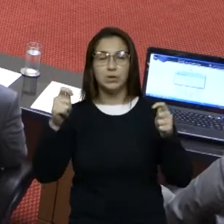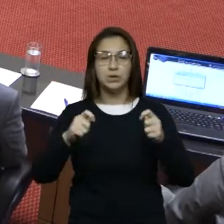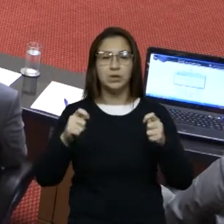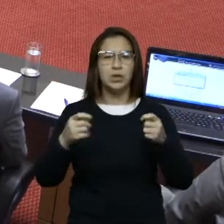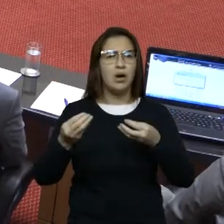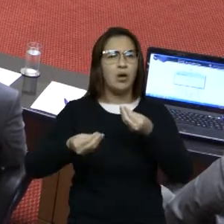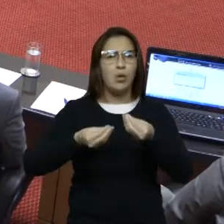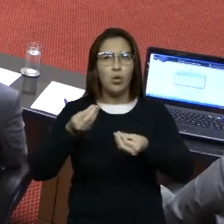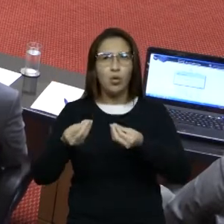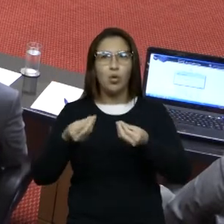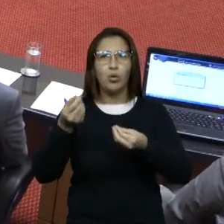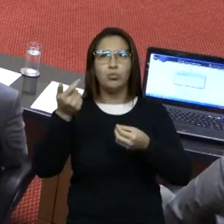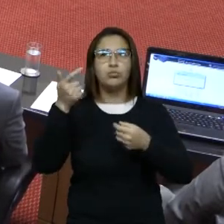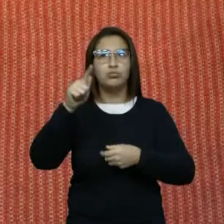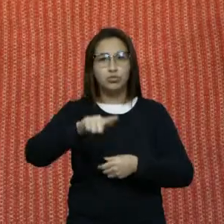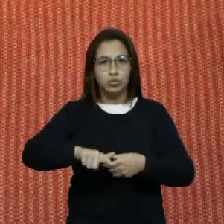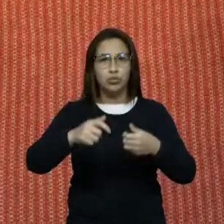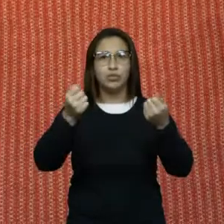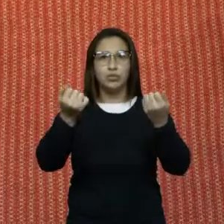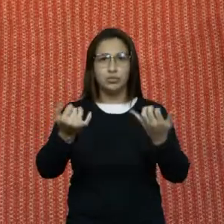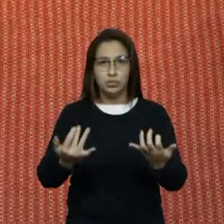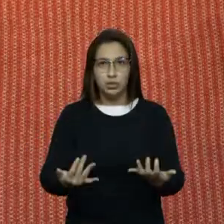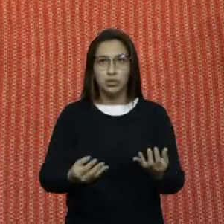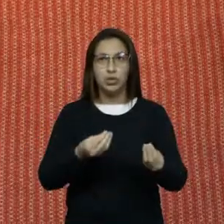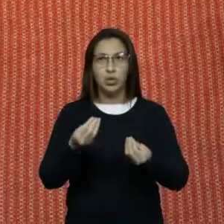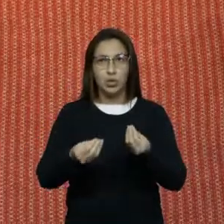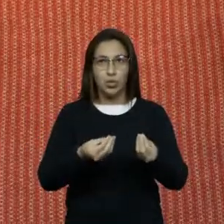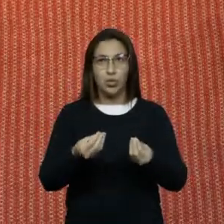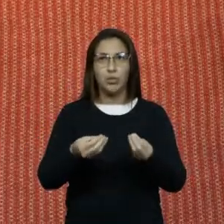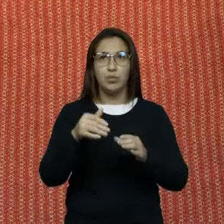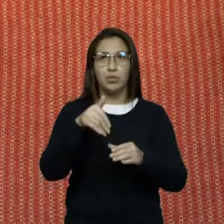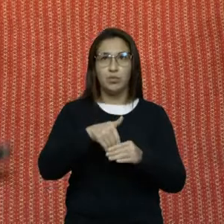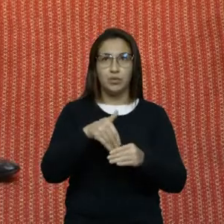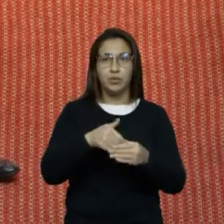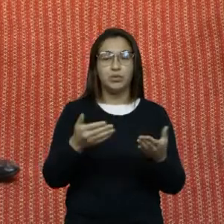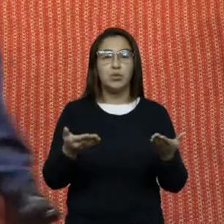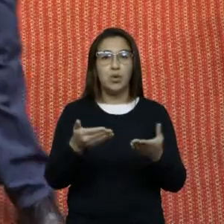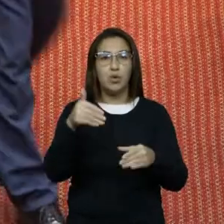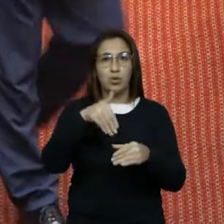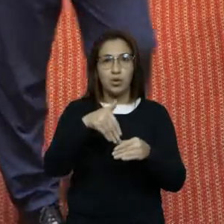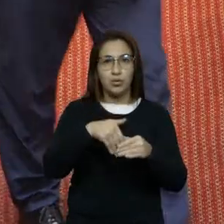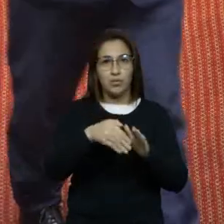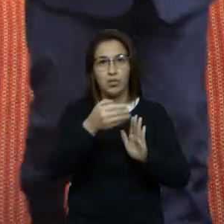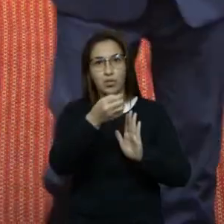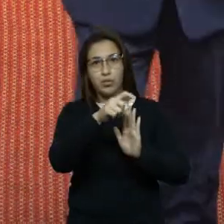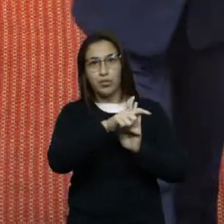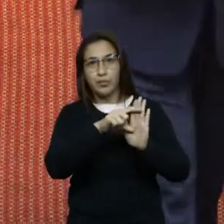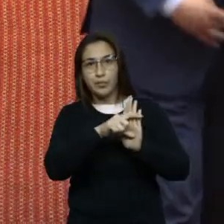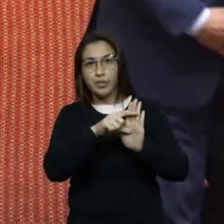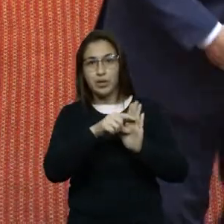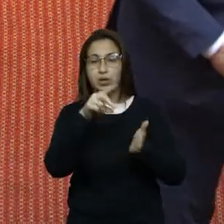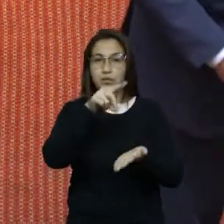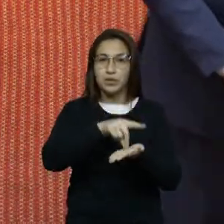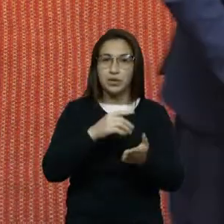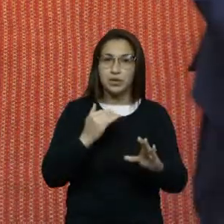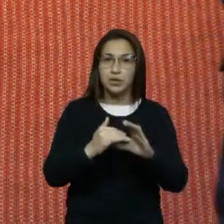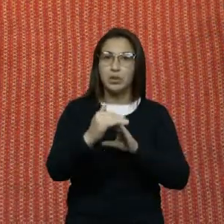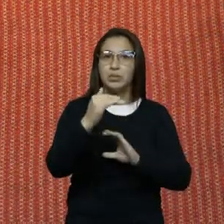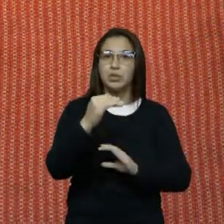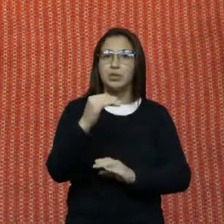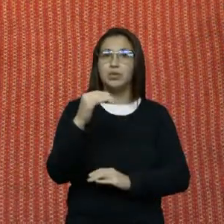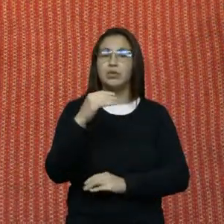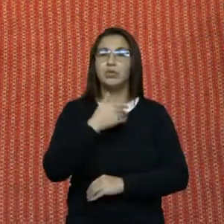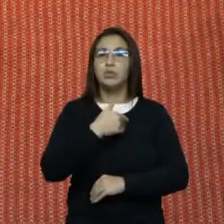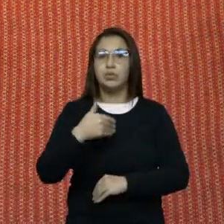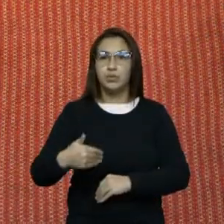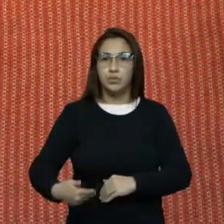procedimento eu vou repetir de novo o protocolo de votação Agora nós estamos voltando o texto original encaminhado ao governo e relatado